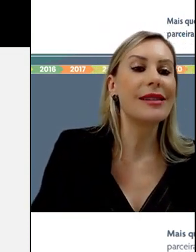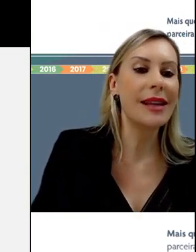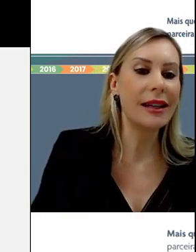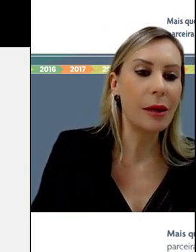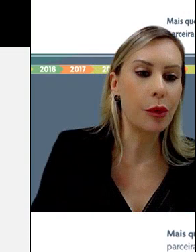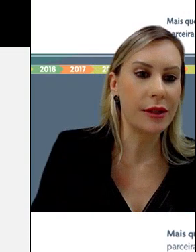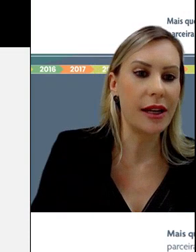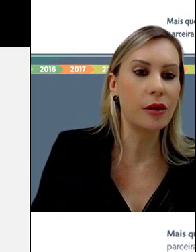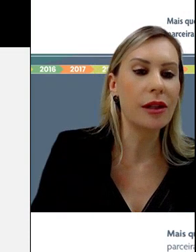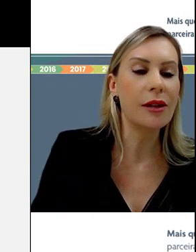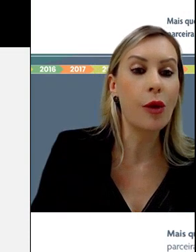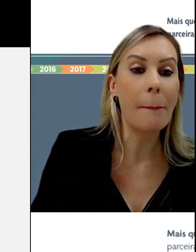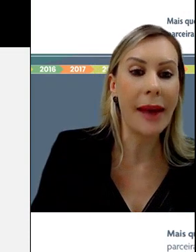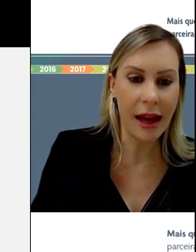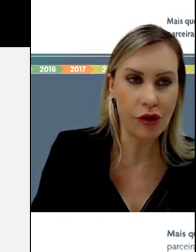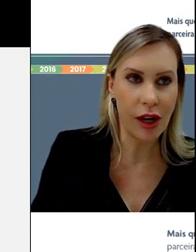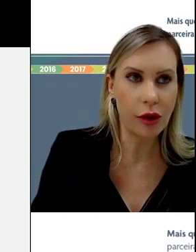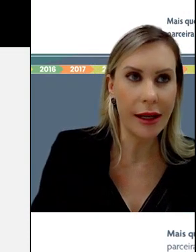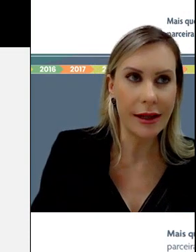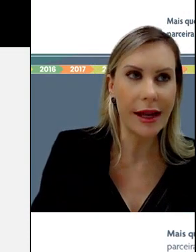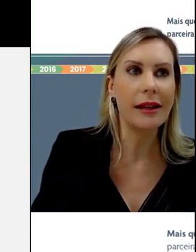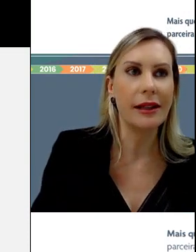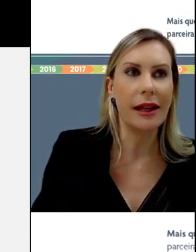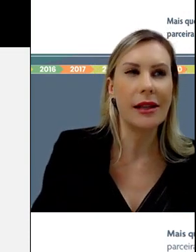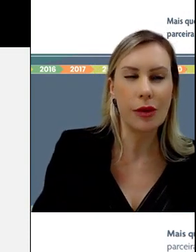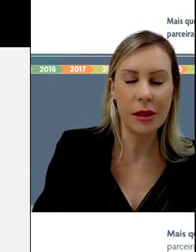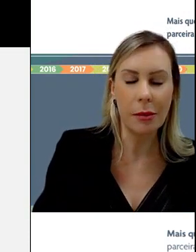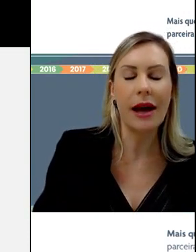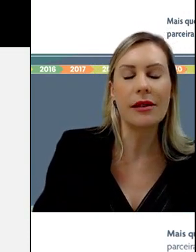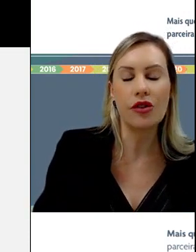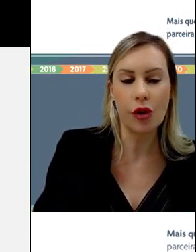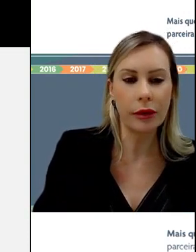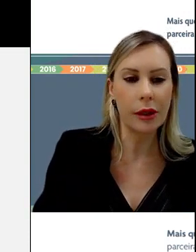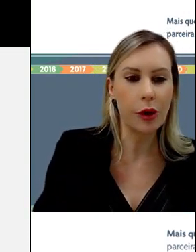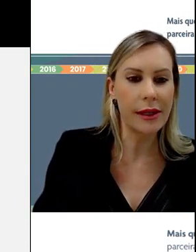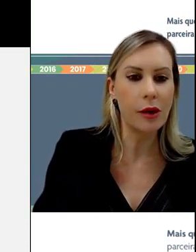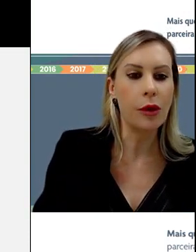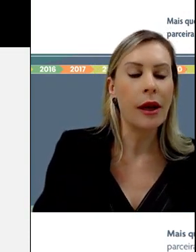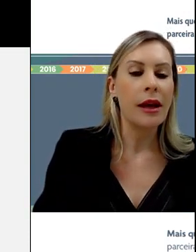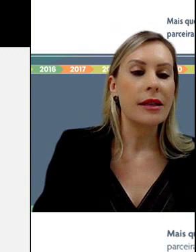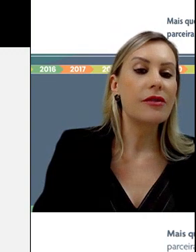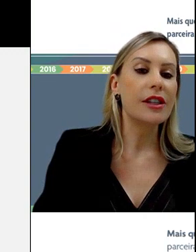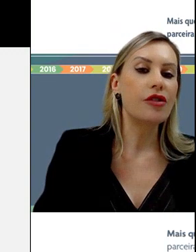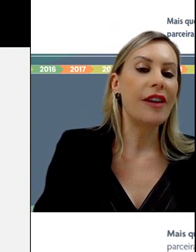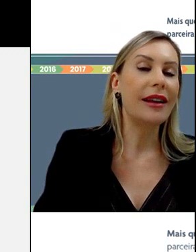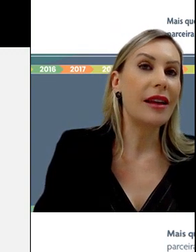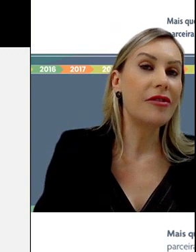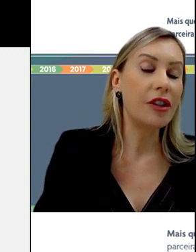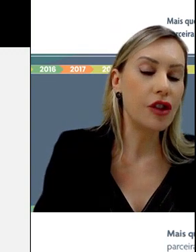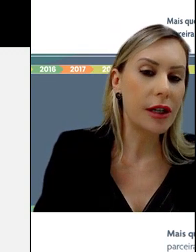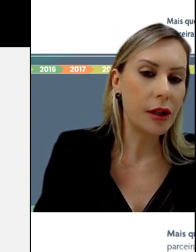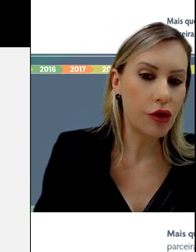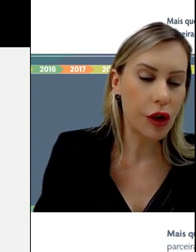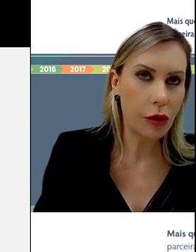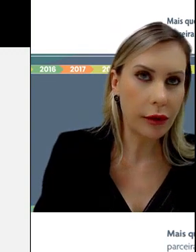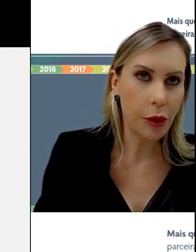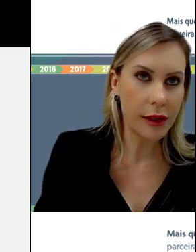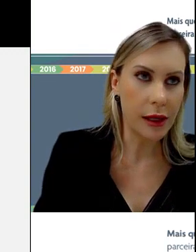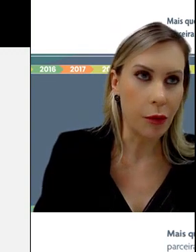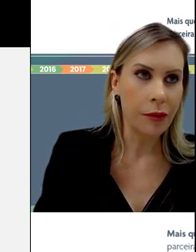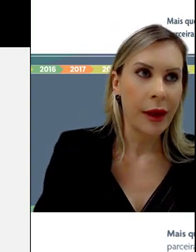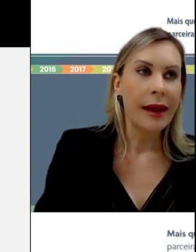concede 60% da sua média atualizada, né, das suas bases de contribuição, se você tiver até 20 anos